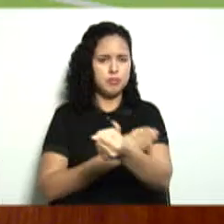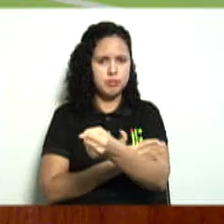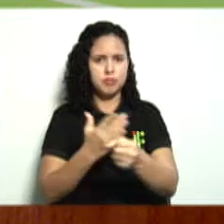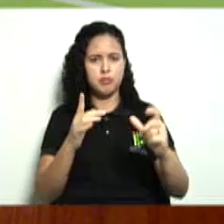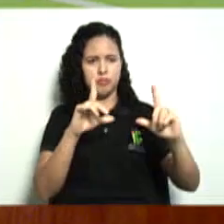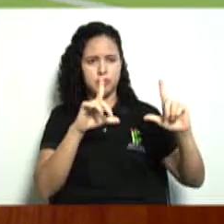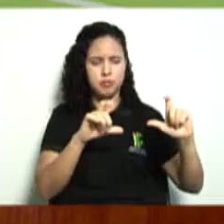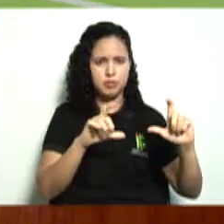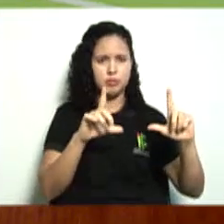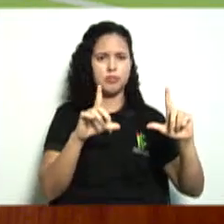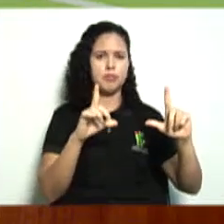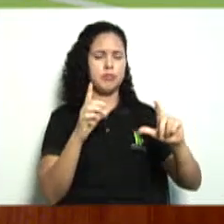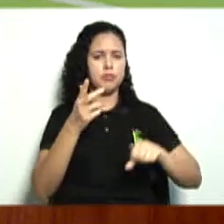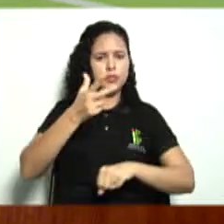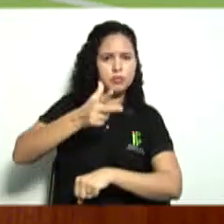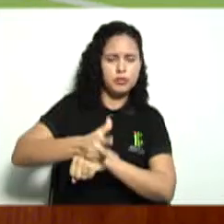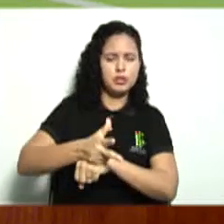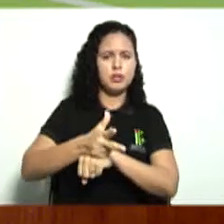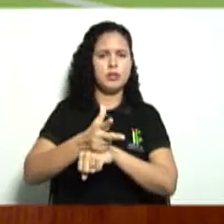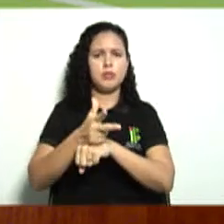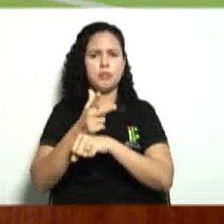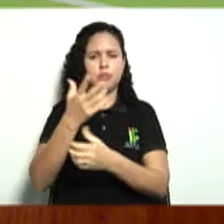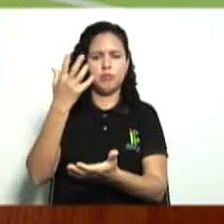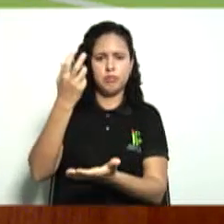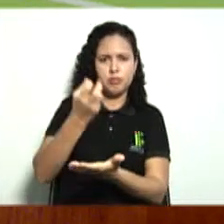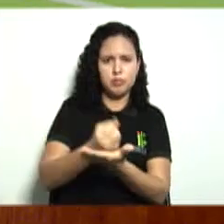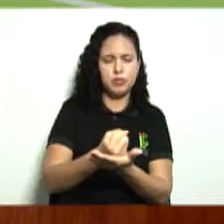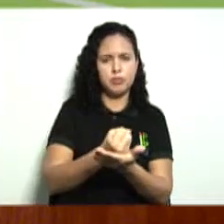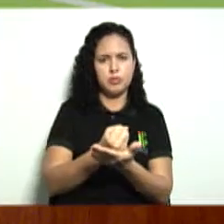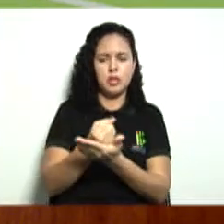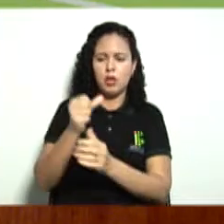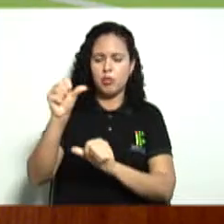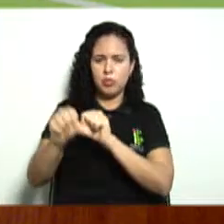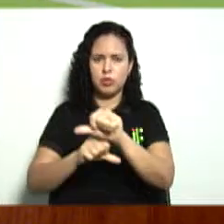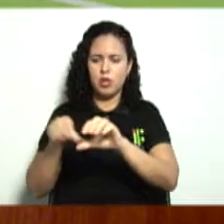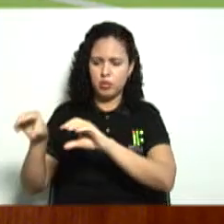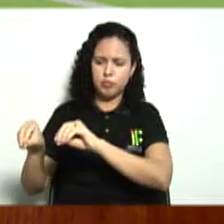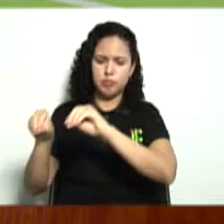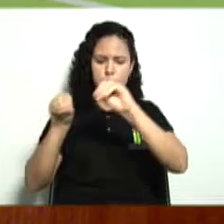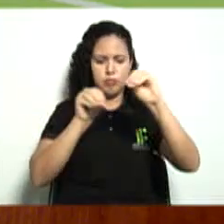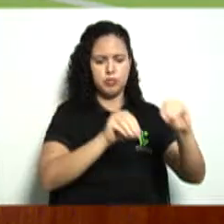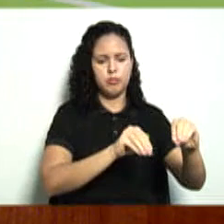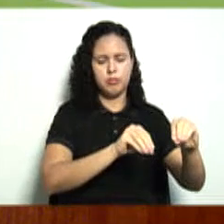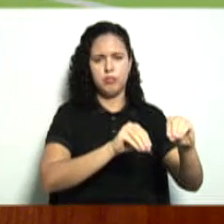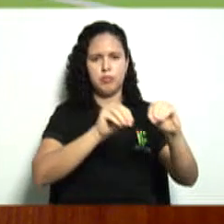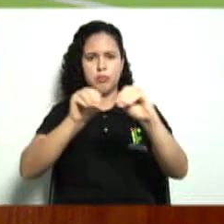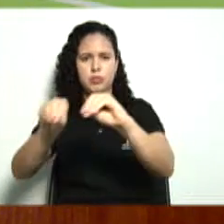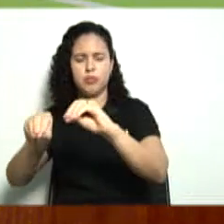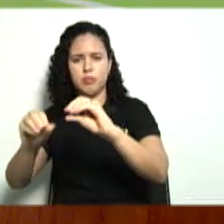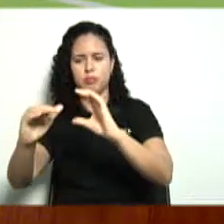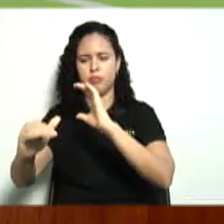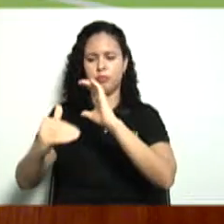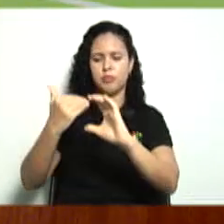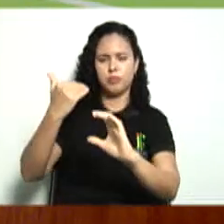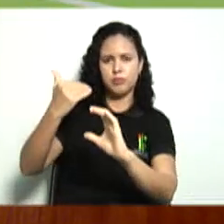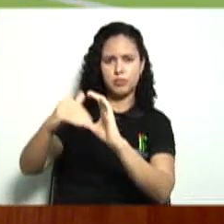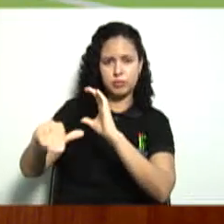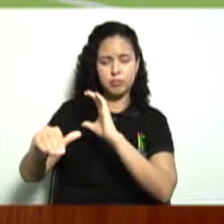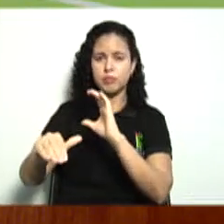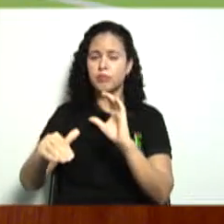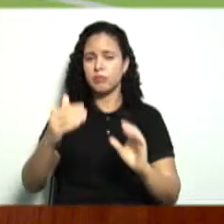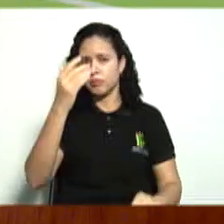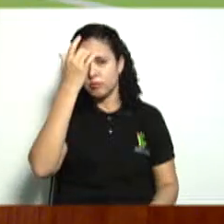figuras, imagens, vídeos, o que você quiser, de um canto para o outro, de uma forma bem intuitiva e bem fácil. Não é isso?